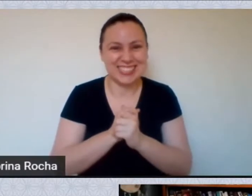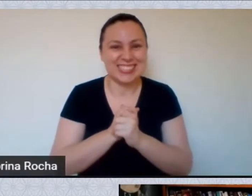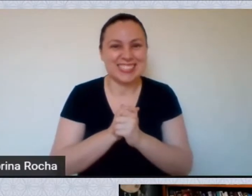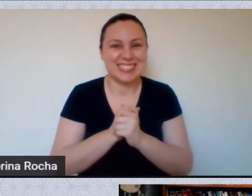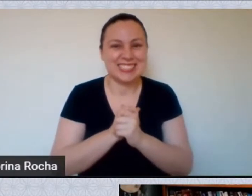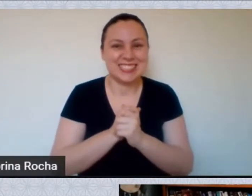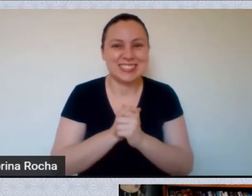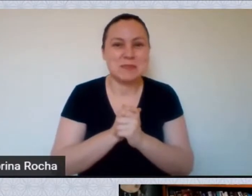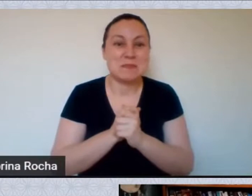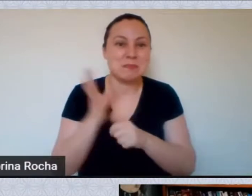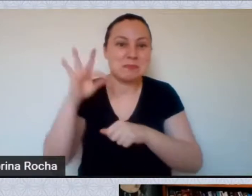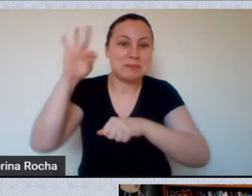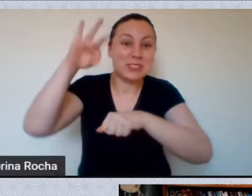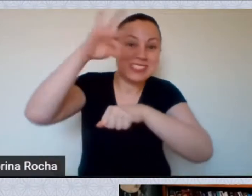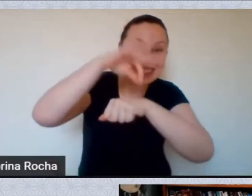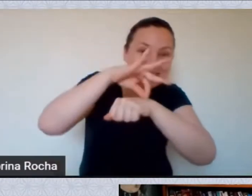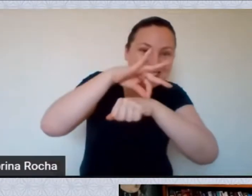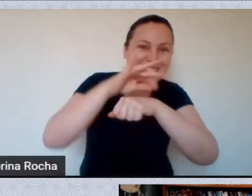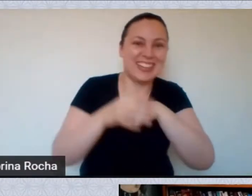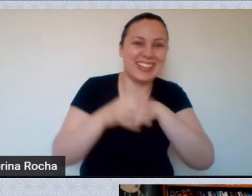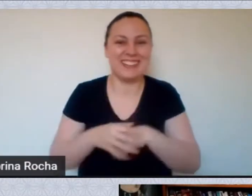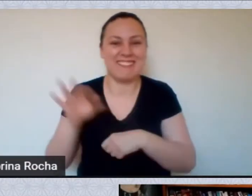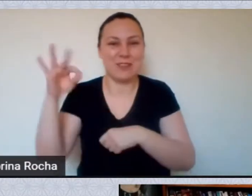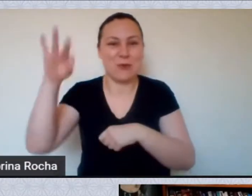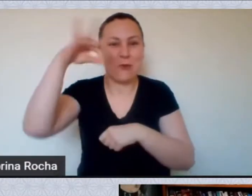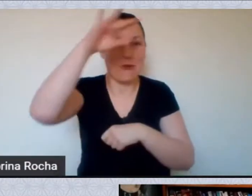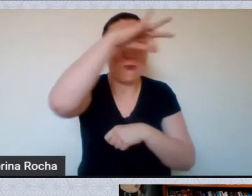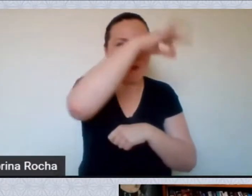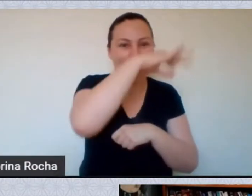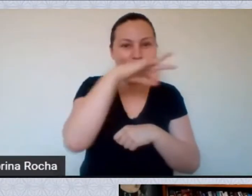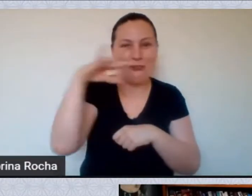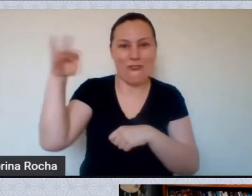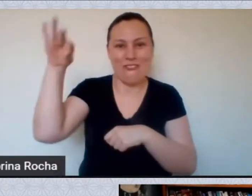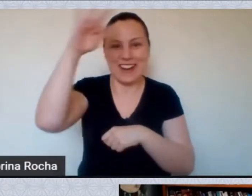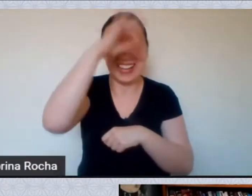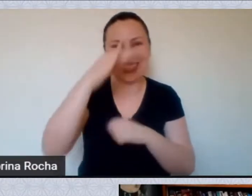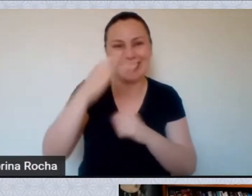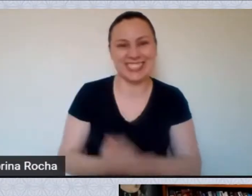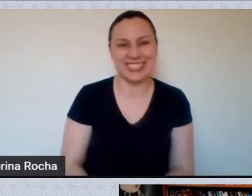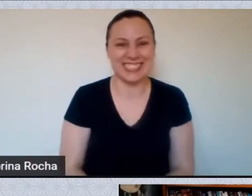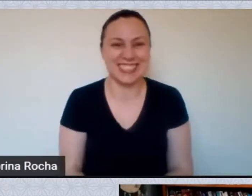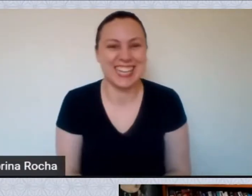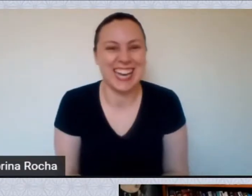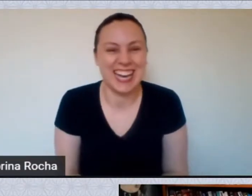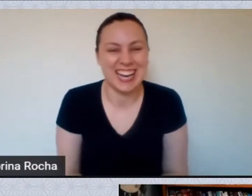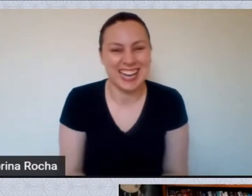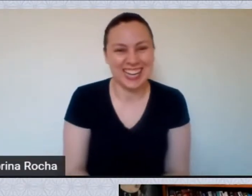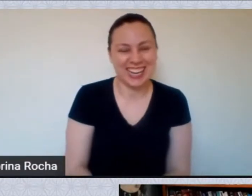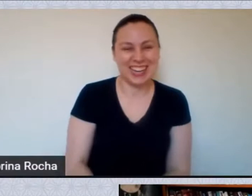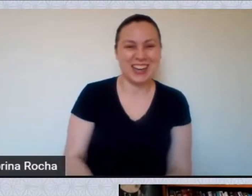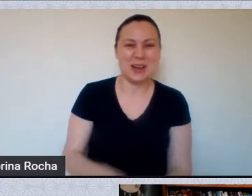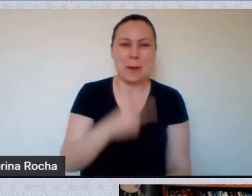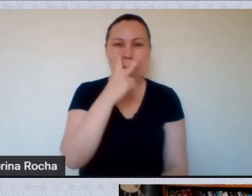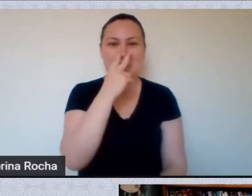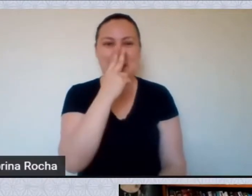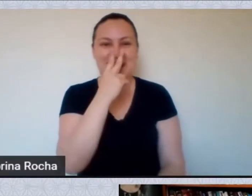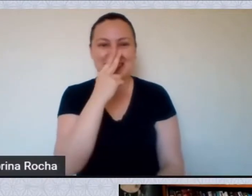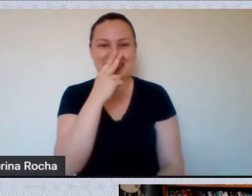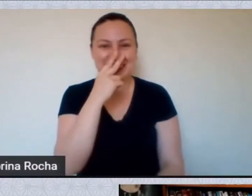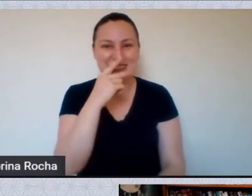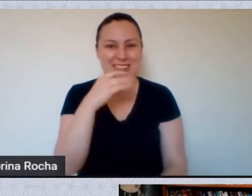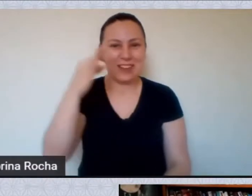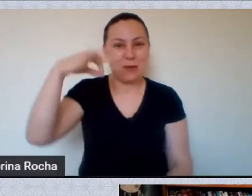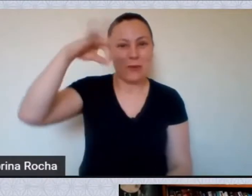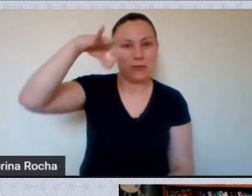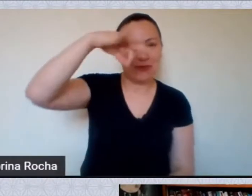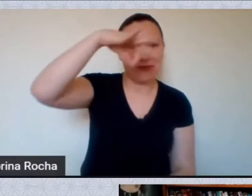Diga aí, Sabrina. É um drone aqui, um microdrone aqui, tentando entender o que a gente está falando. Ó, ela